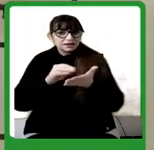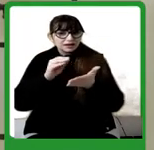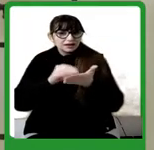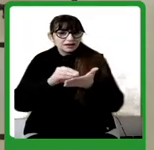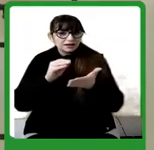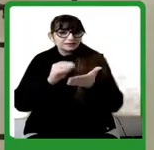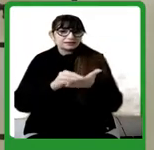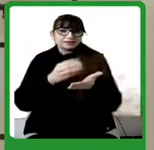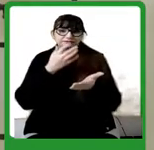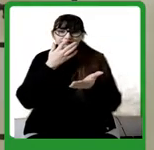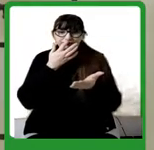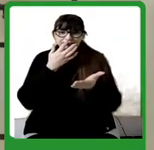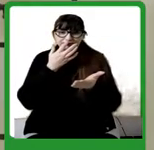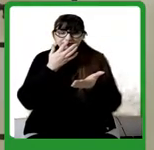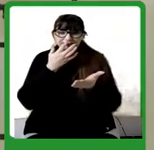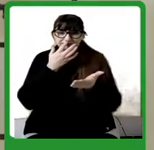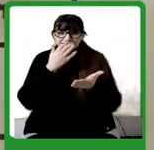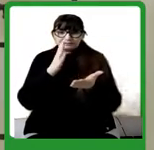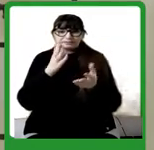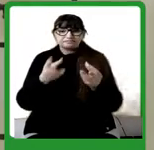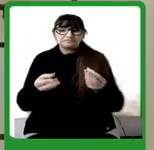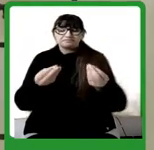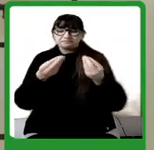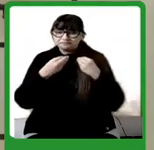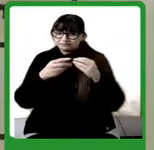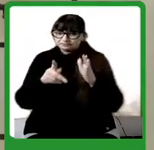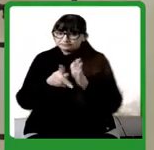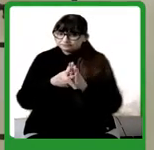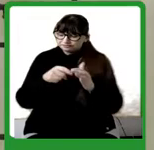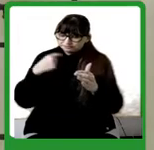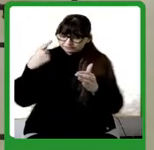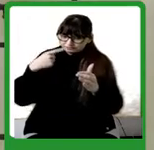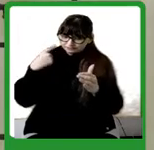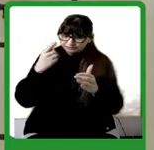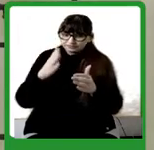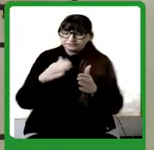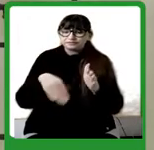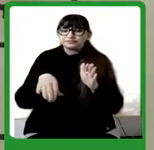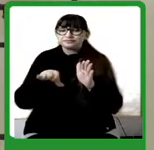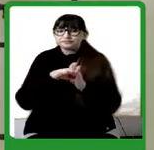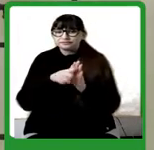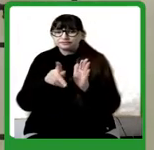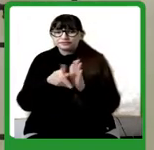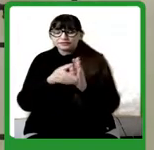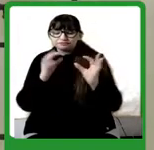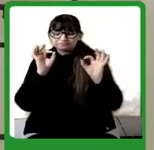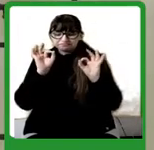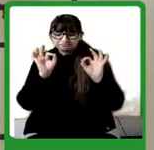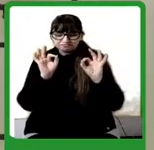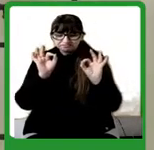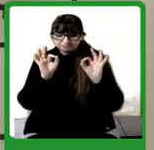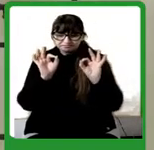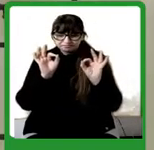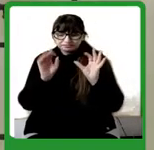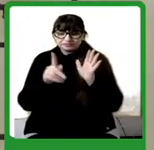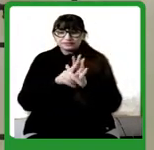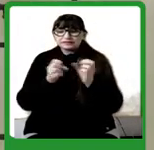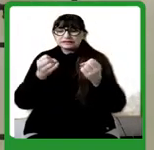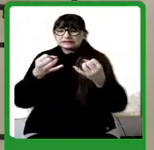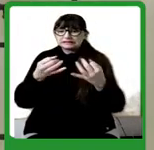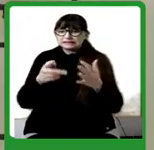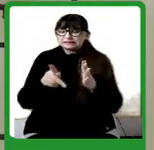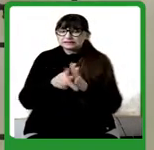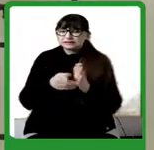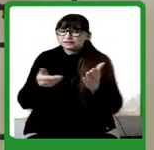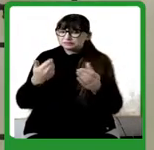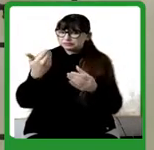Sibila, ela me mandou uma advogada agora. Ela veio lá, uma pesteadinha, tudo com os cabelinhos arrumados, me dizer que vai me processar porque